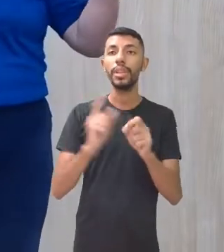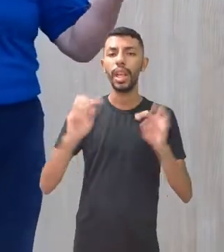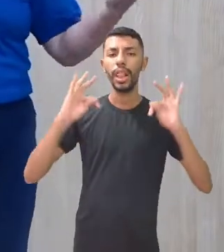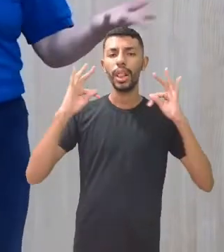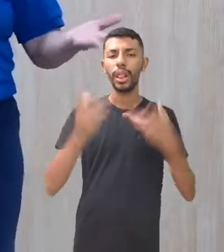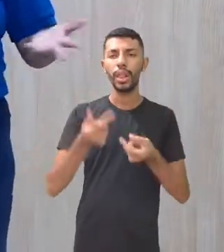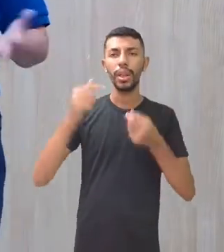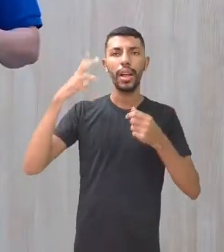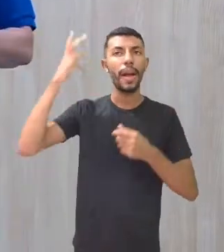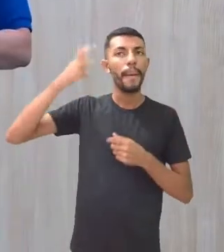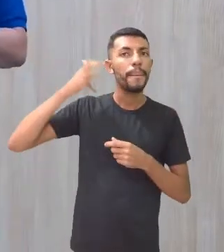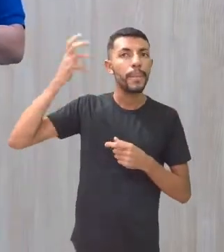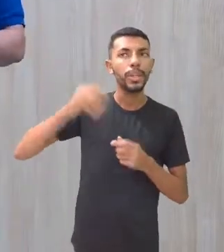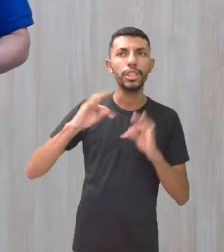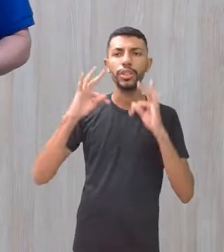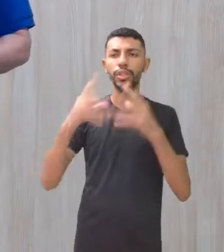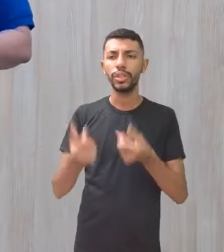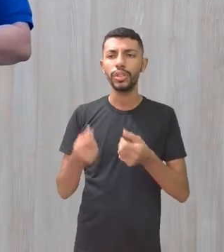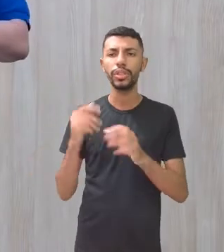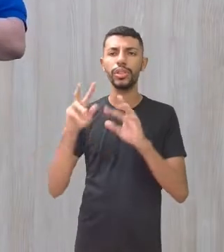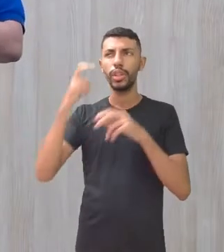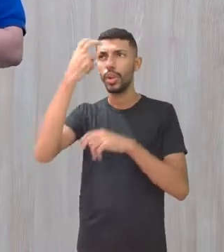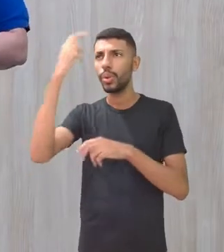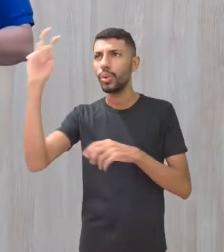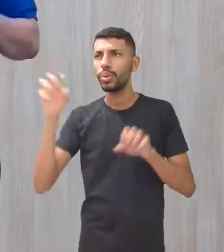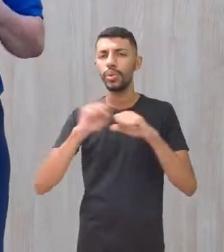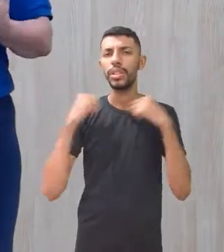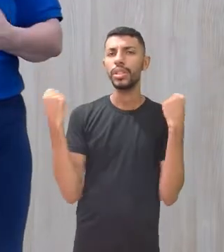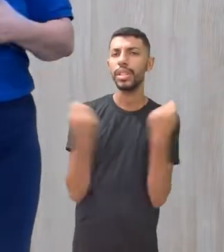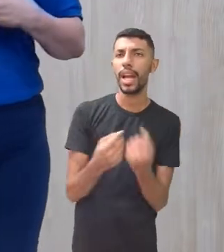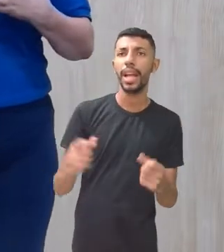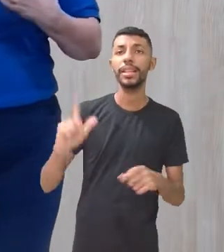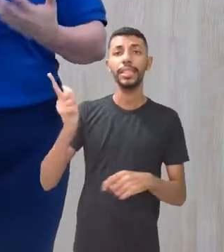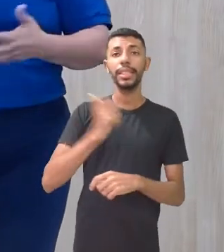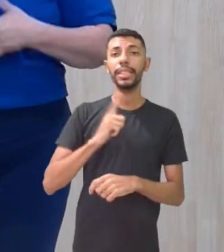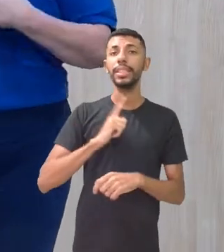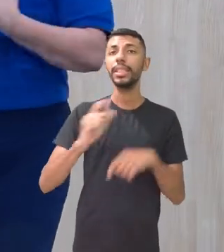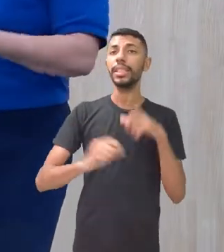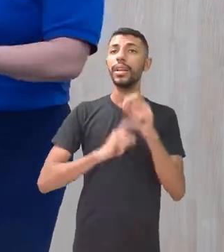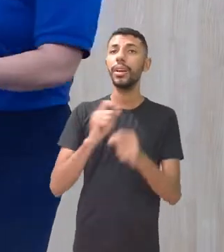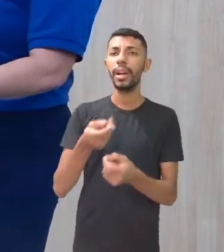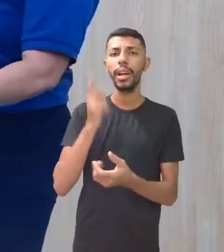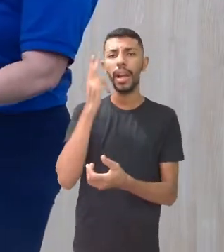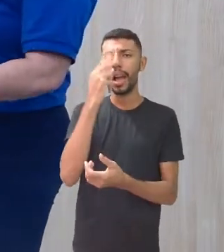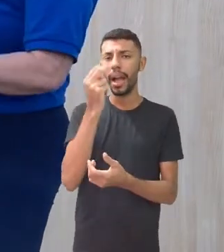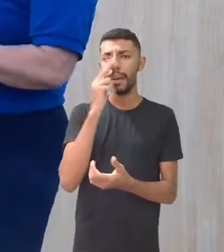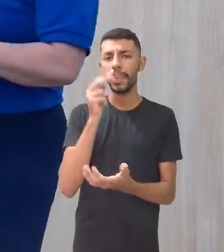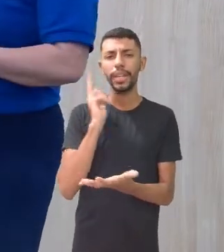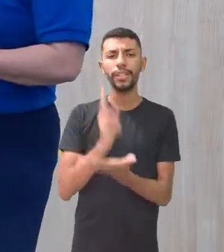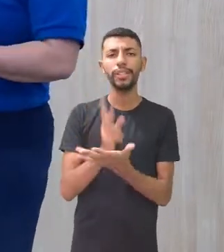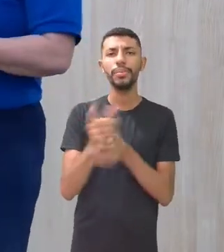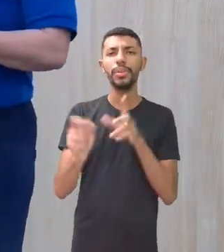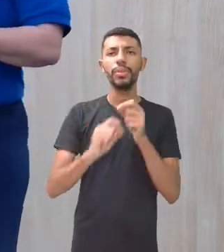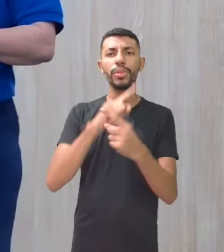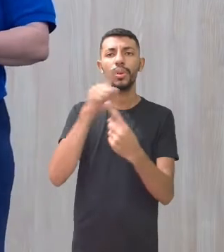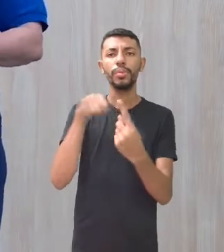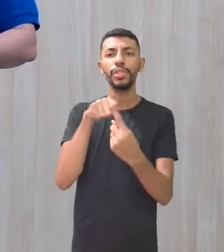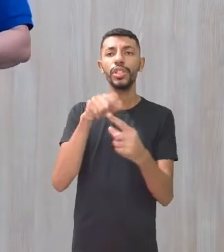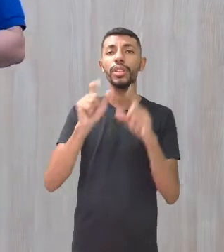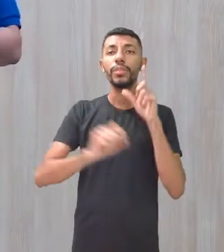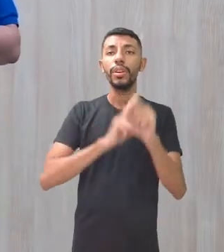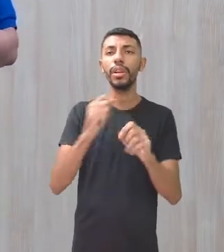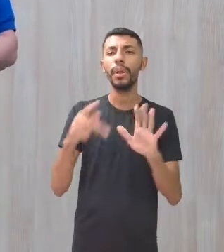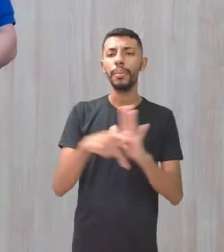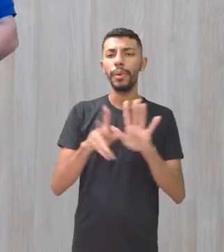as situações, em todas as culturas, em todas as civilizações, elas tinham sempre a mesma finalidade. Elas eram usadas para